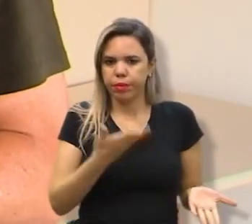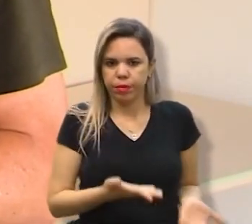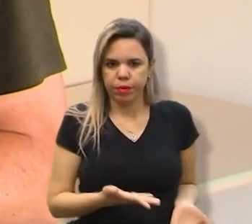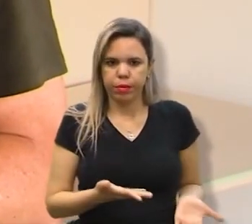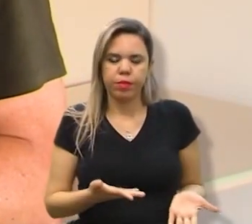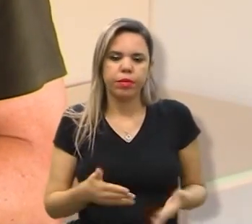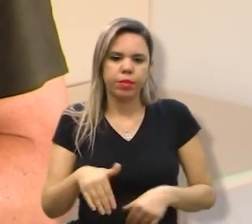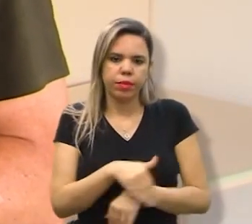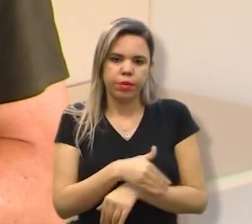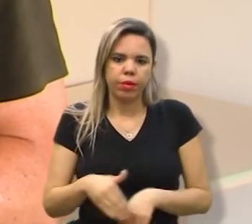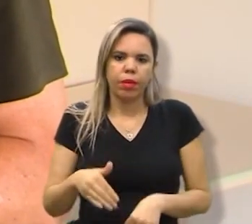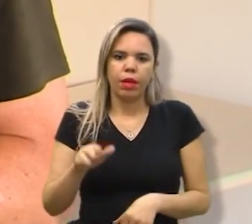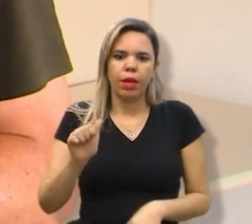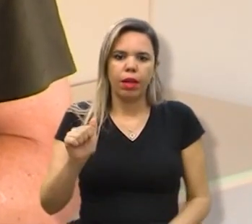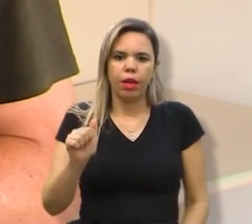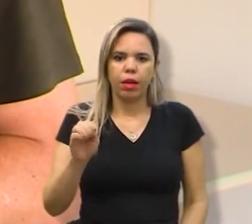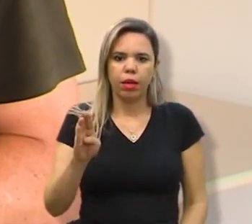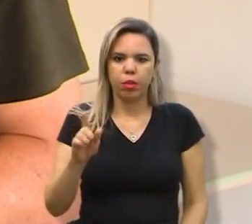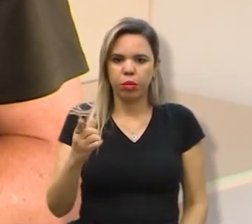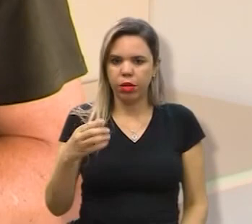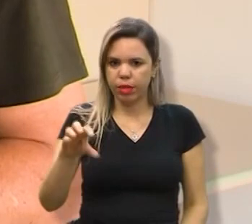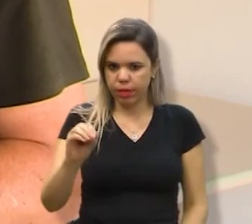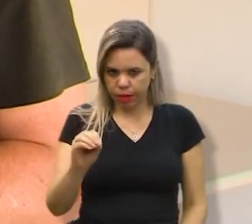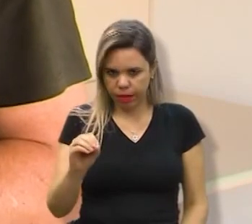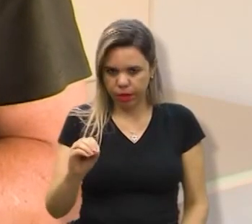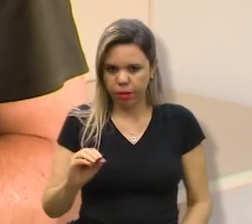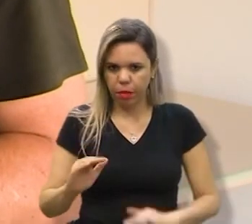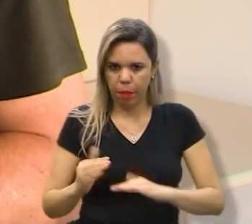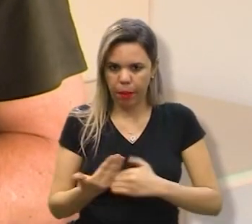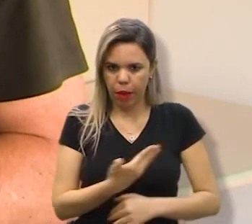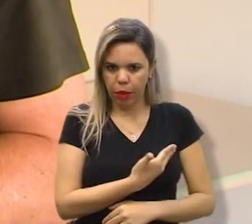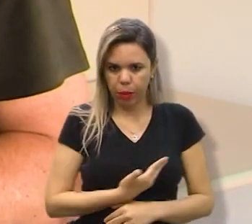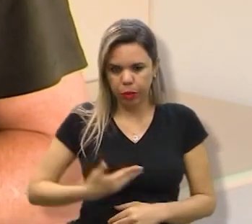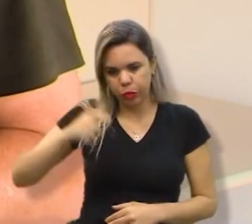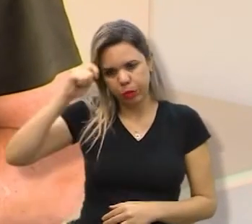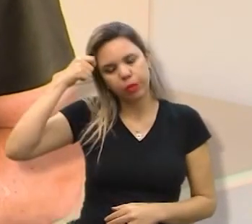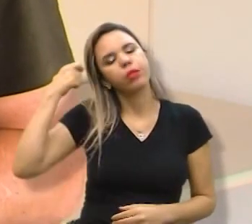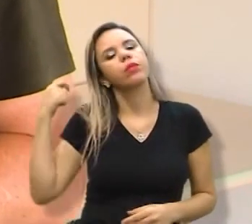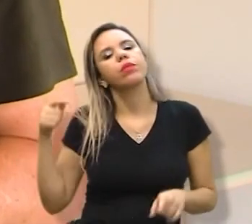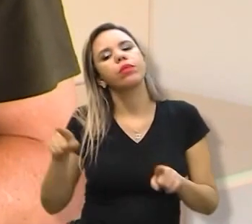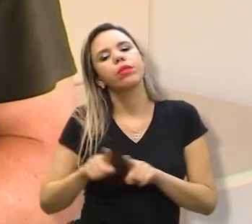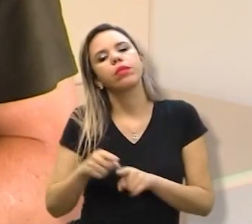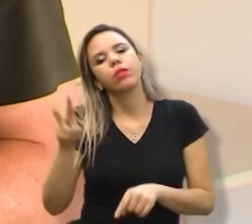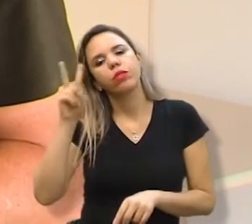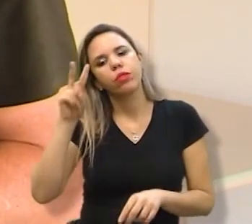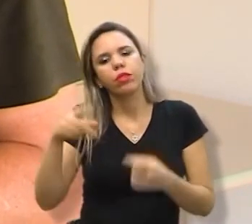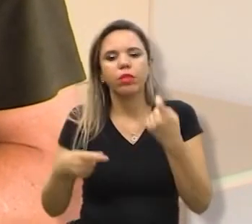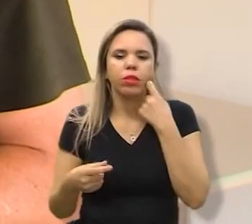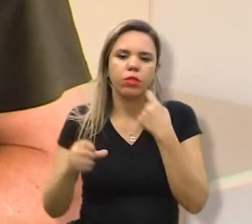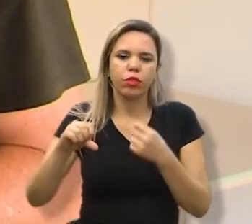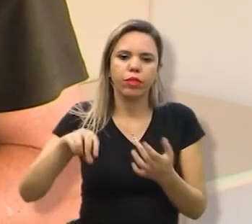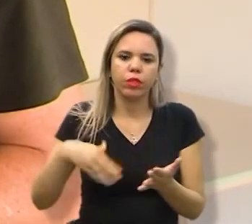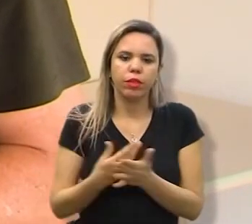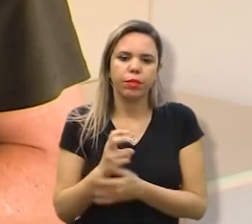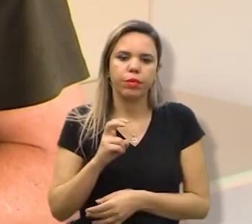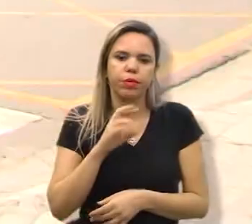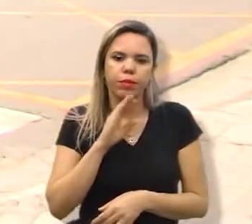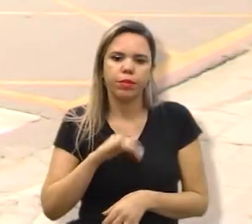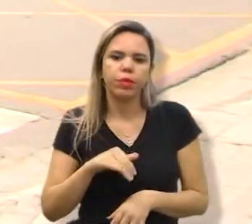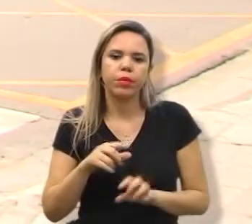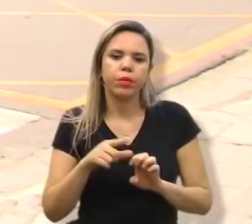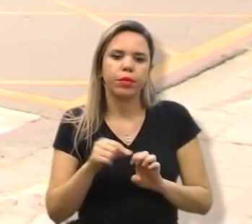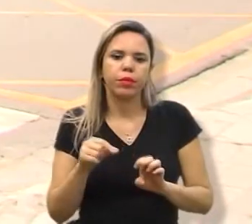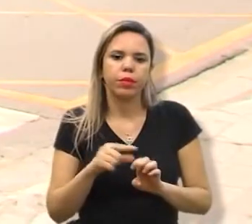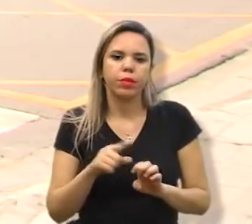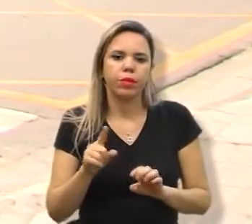aqui em Campinas, ele fica na Rua da Abolição 881, tá? No bairro Ponte Preta, e a gente está à disposição de segunda a sexta-feira, das 9 às 17.